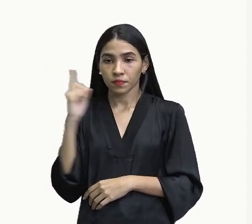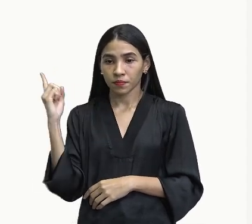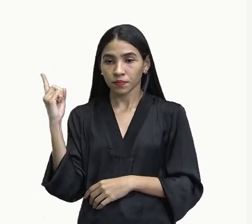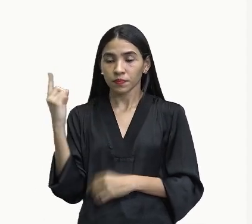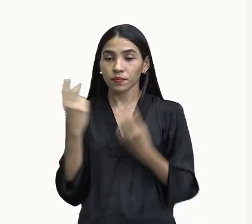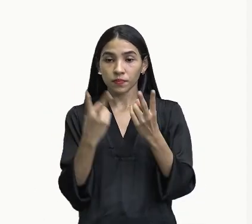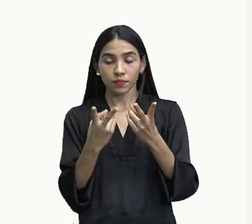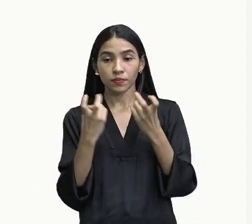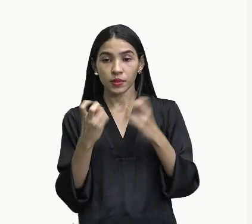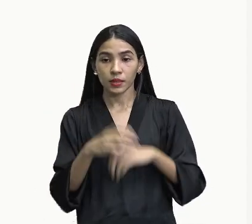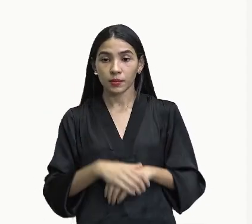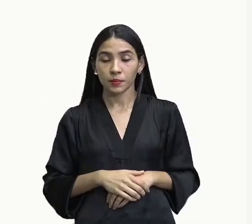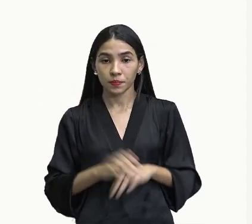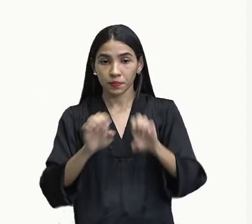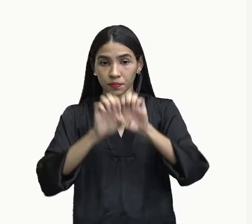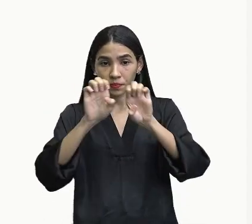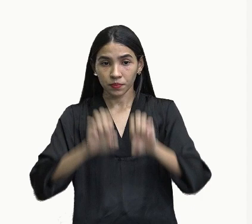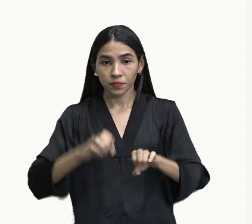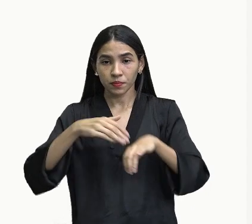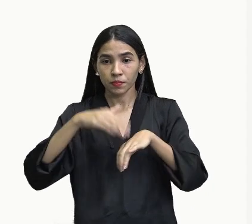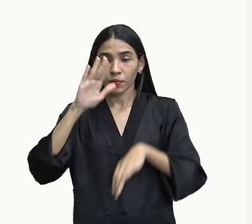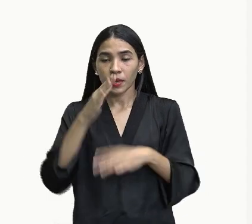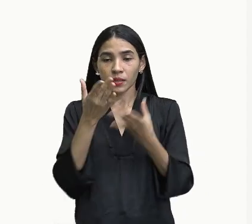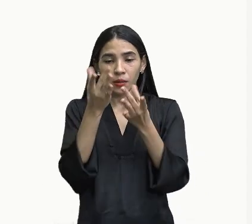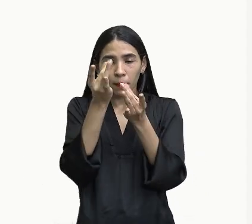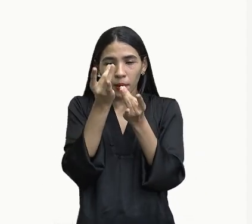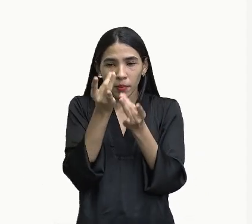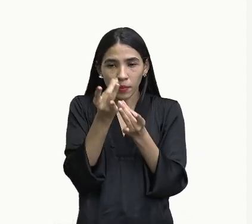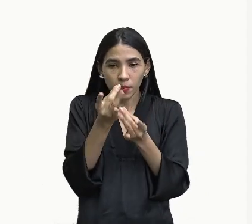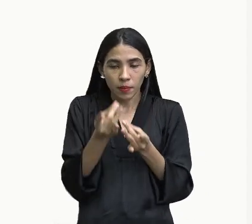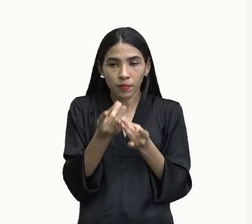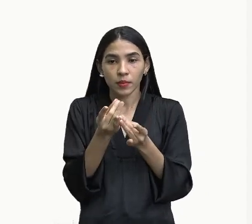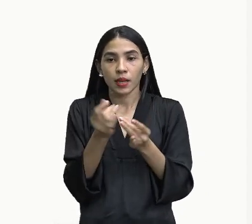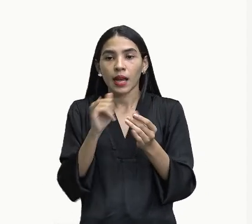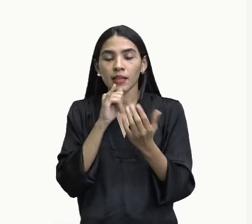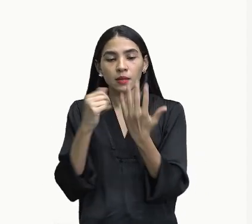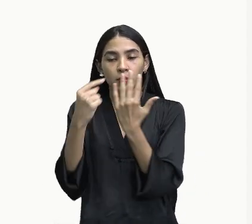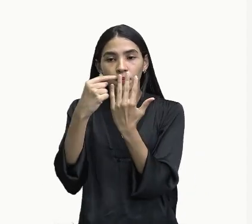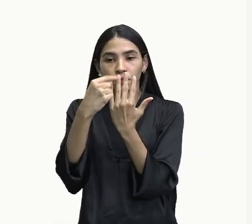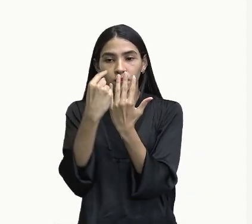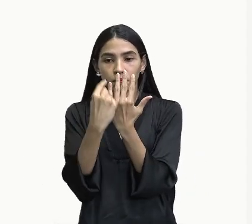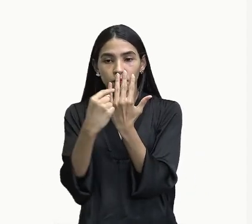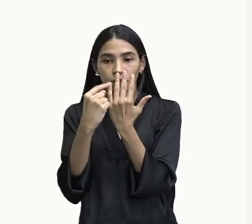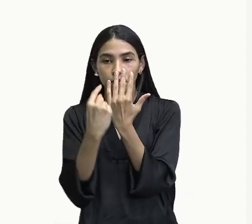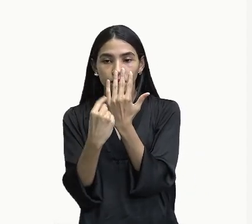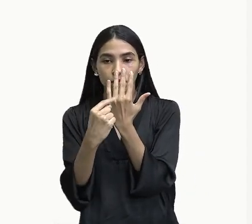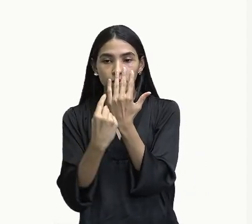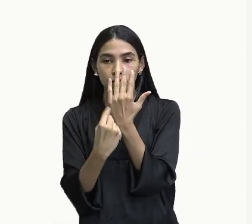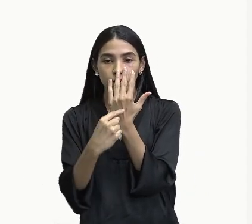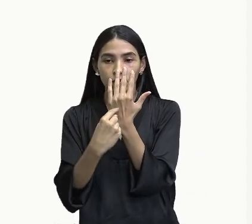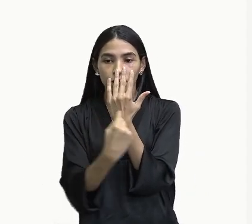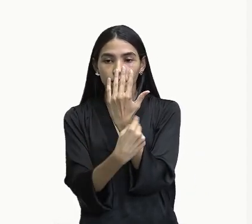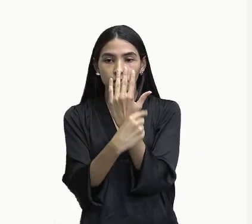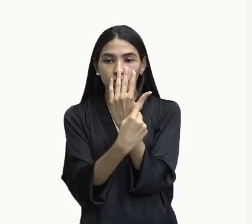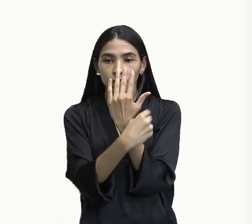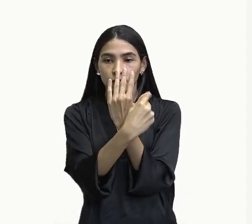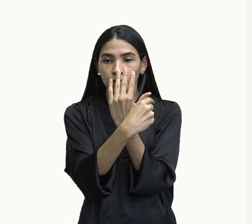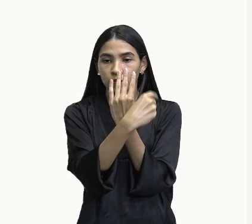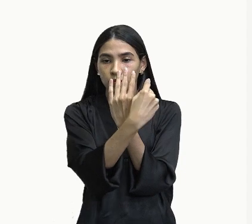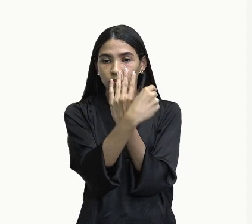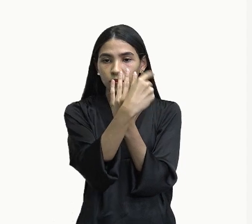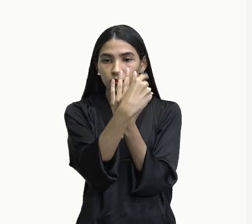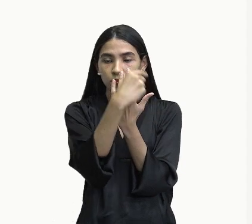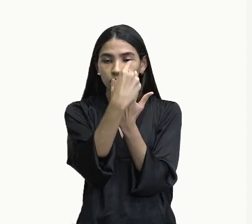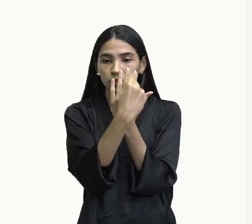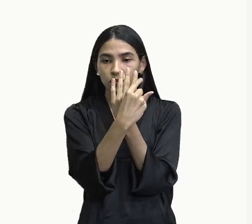uma estrutura mais complexa, com mais camadas. Nós não temos uma invaginação, mas sim mais camadas.